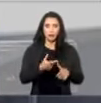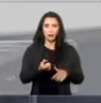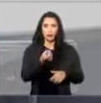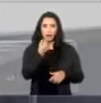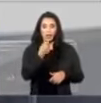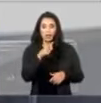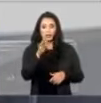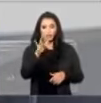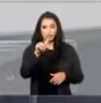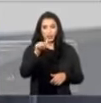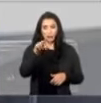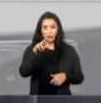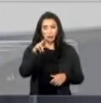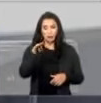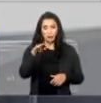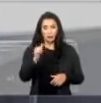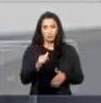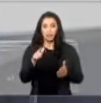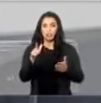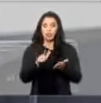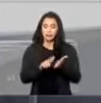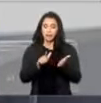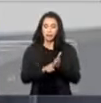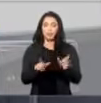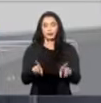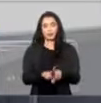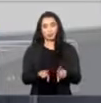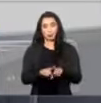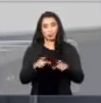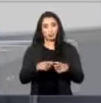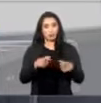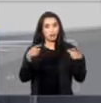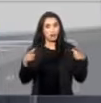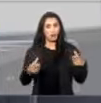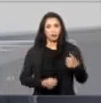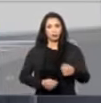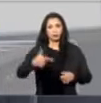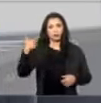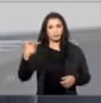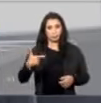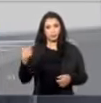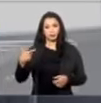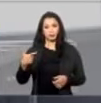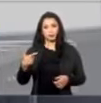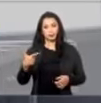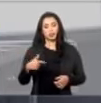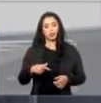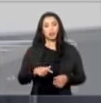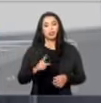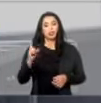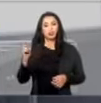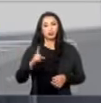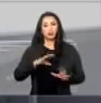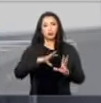Nossos produtos de conteúdo e entretenimento audiovisual são de alto potencial de alcance